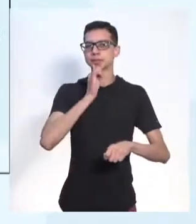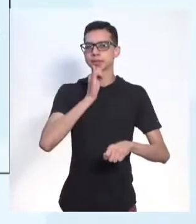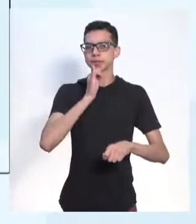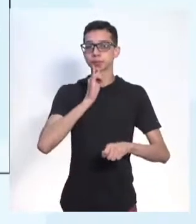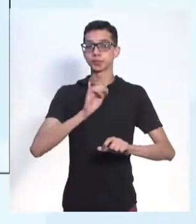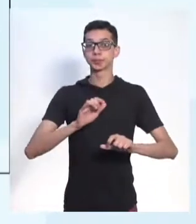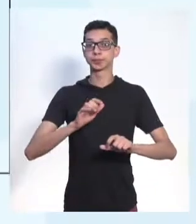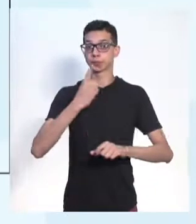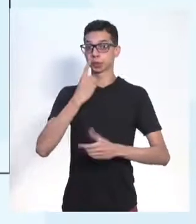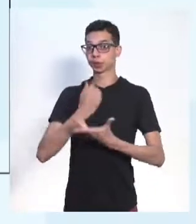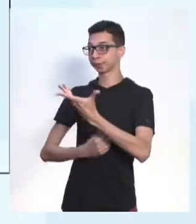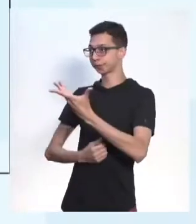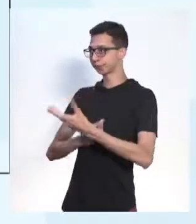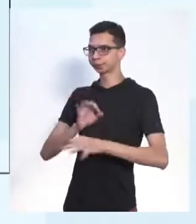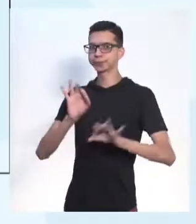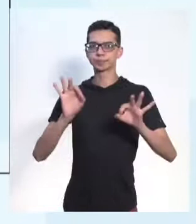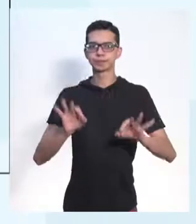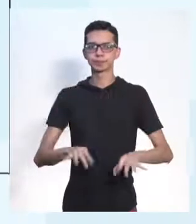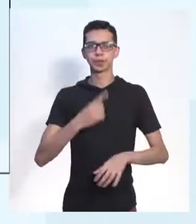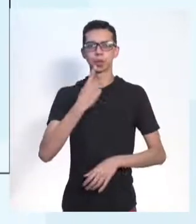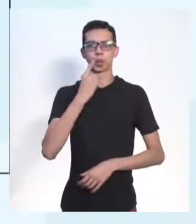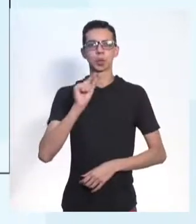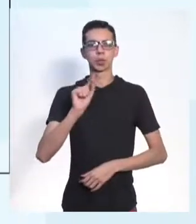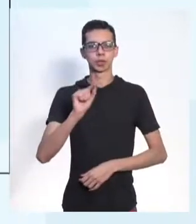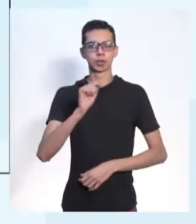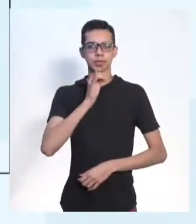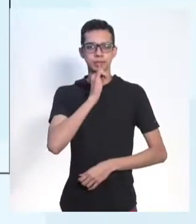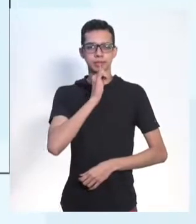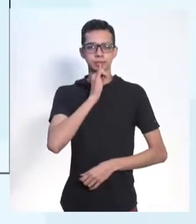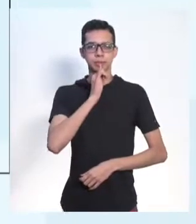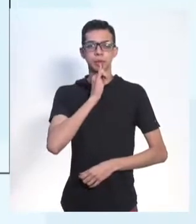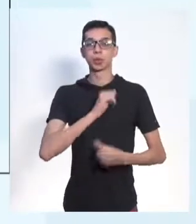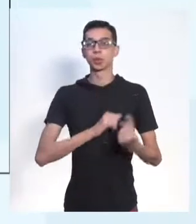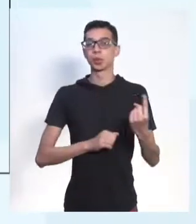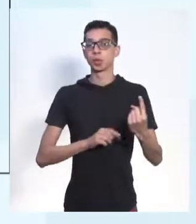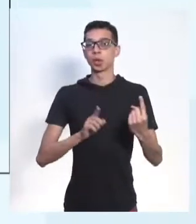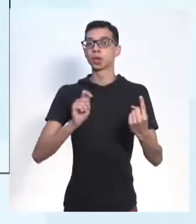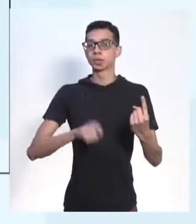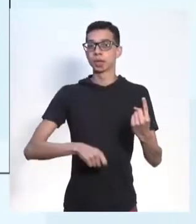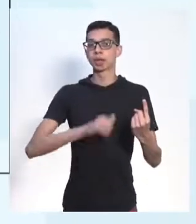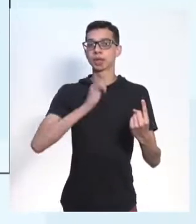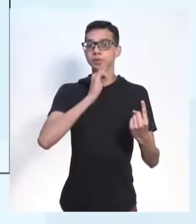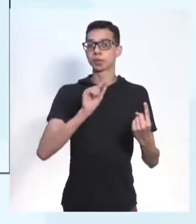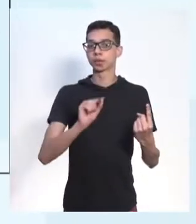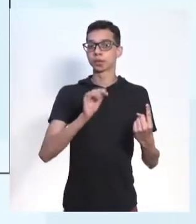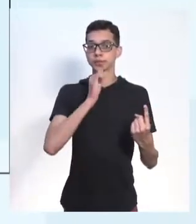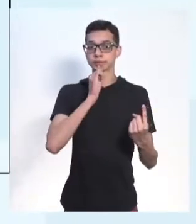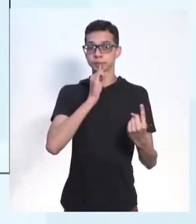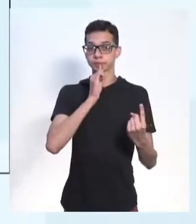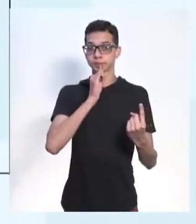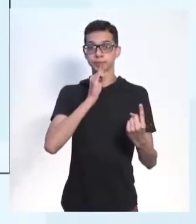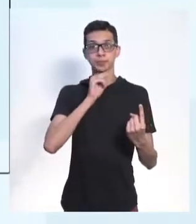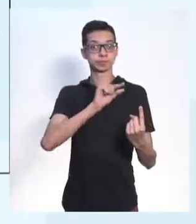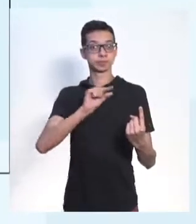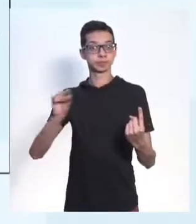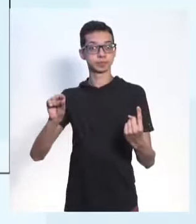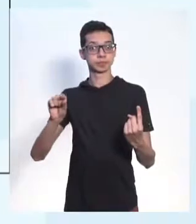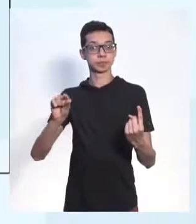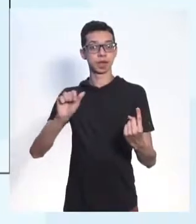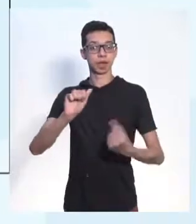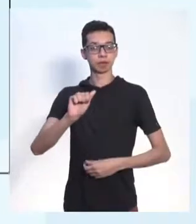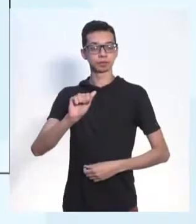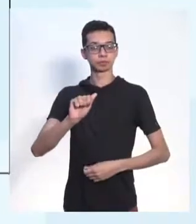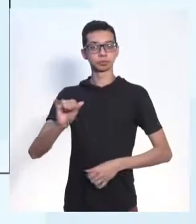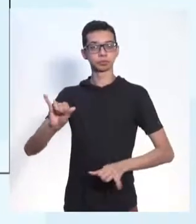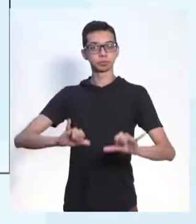slide, por favor. Isso, olha lá. The experiment was successful, você poderia falar, o experimento funcionou. Qual aqui que